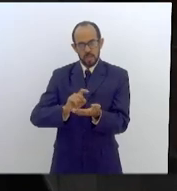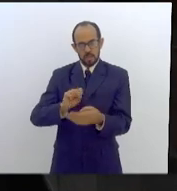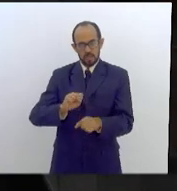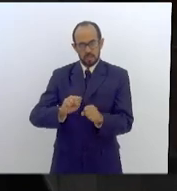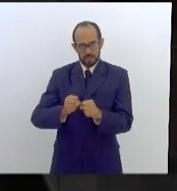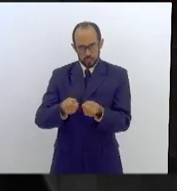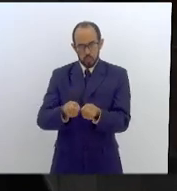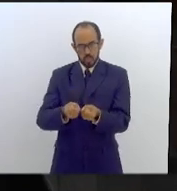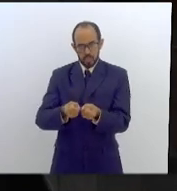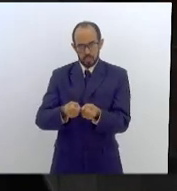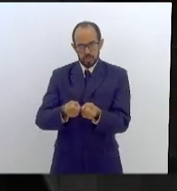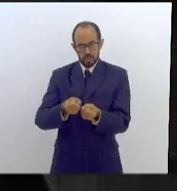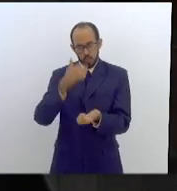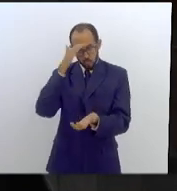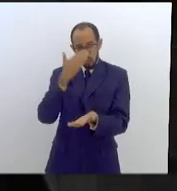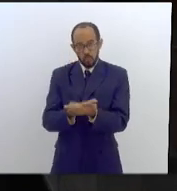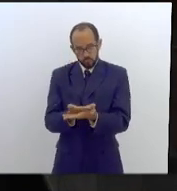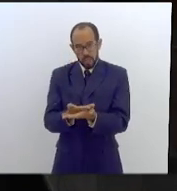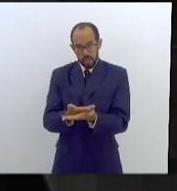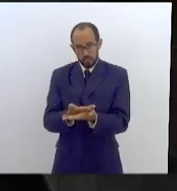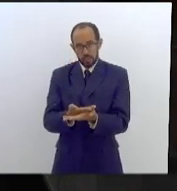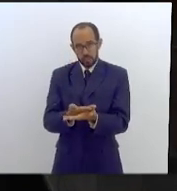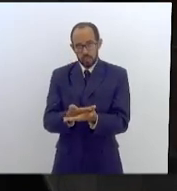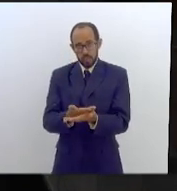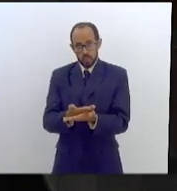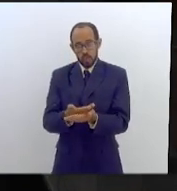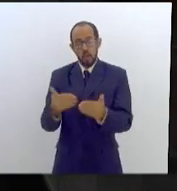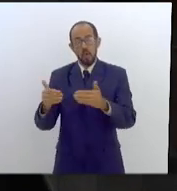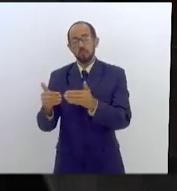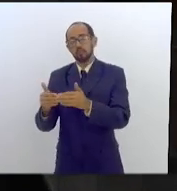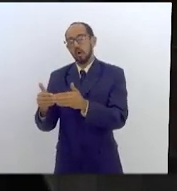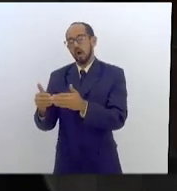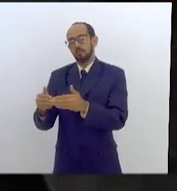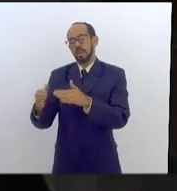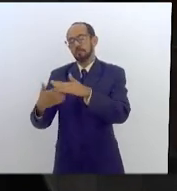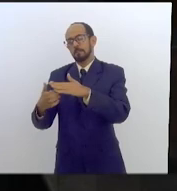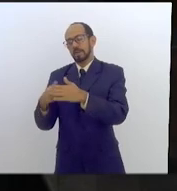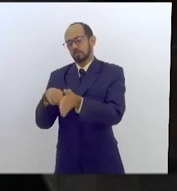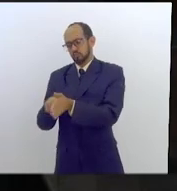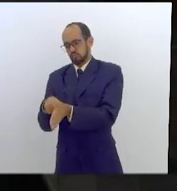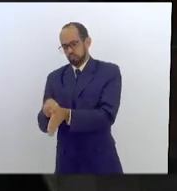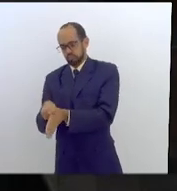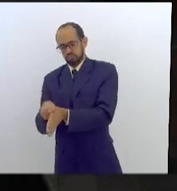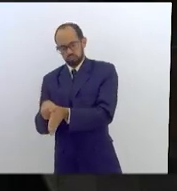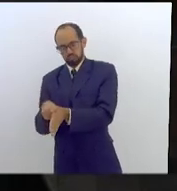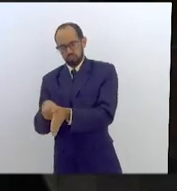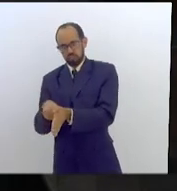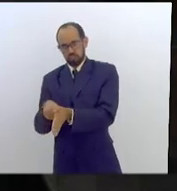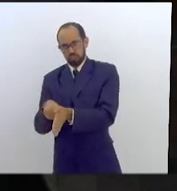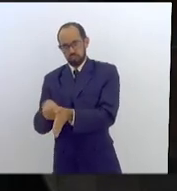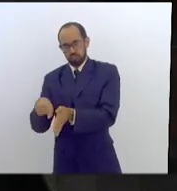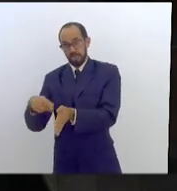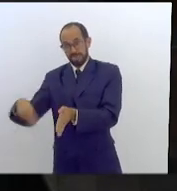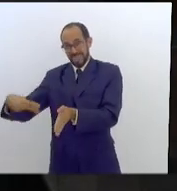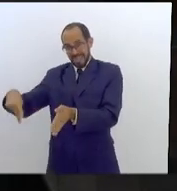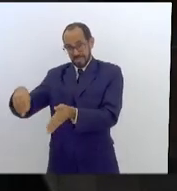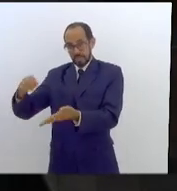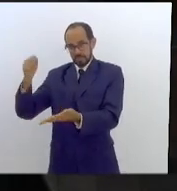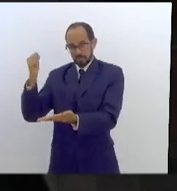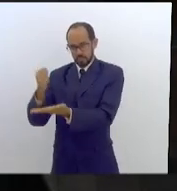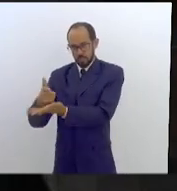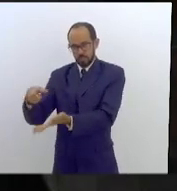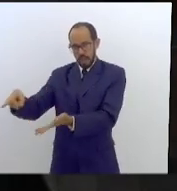não seriam confiáveis segundo essa consultoria contratada por eles né e o percentual E se fossem